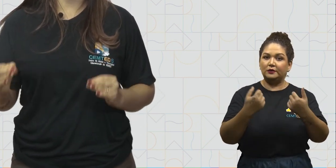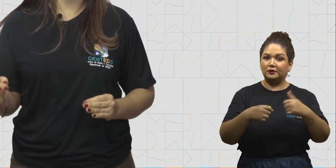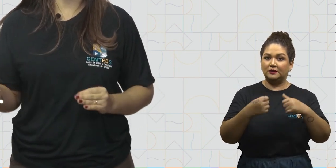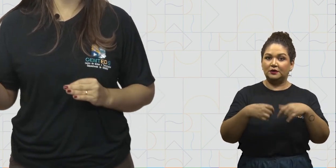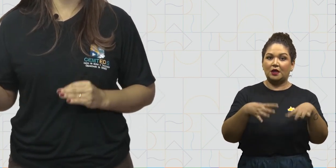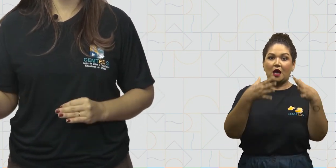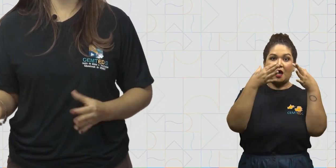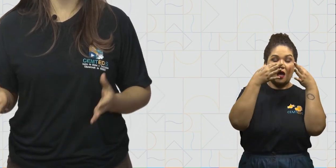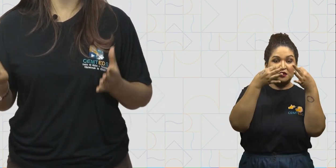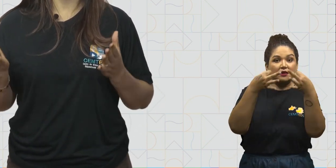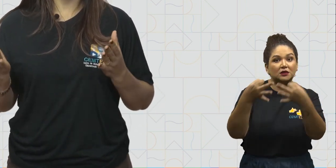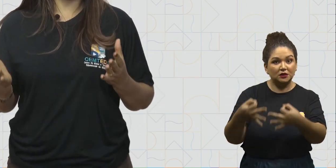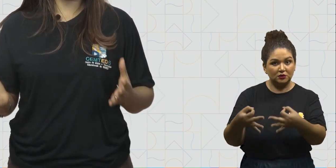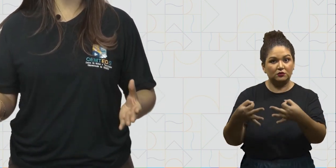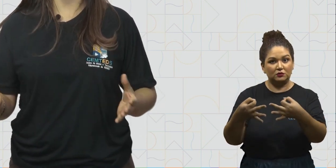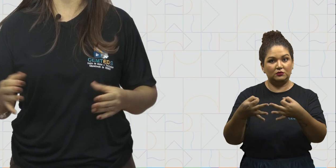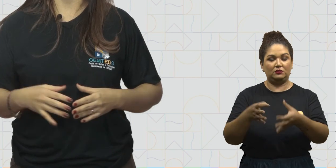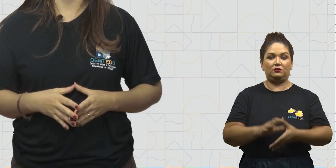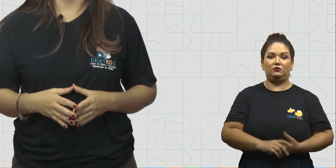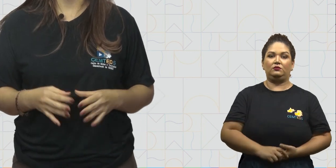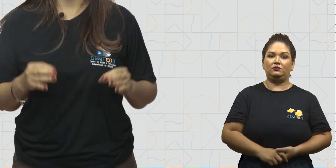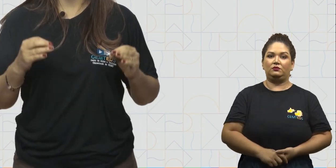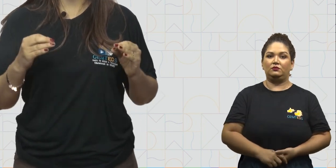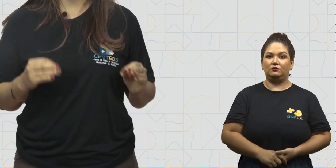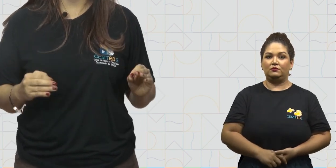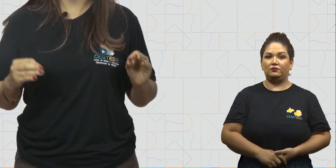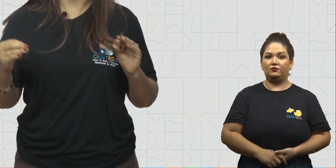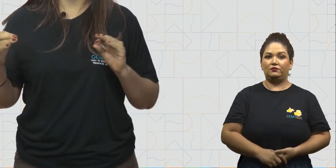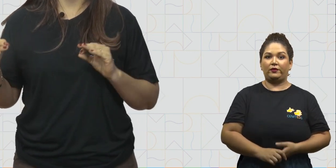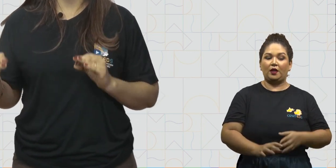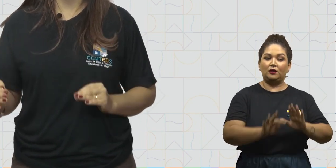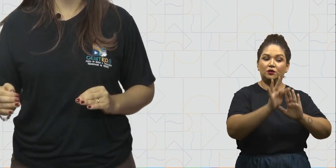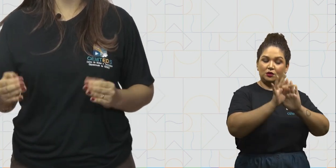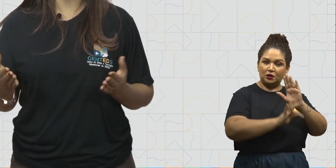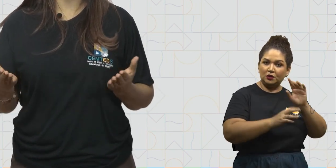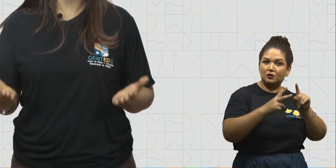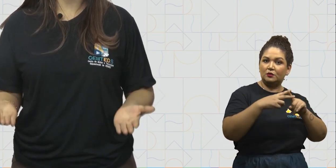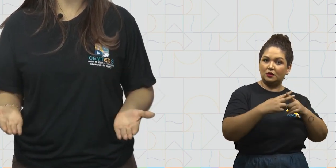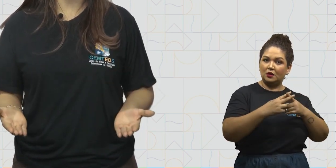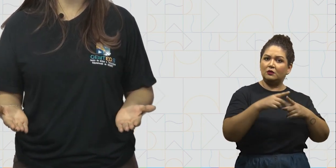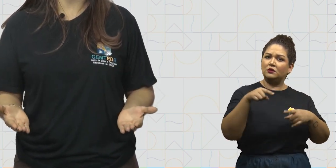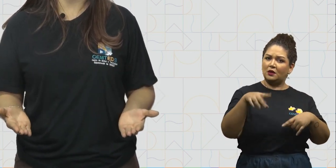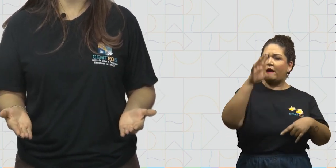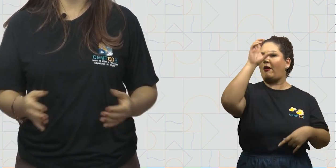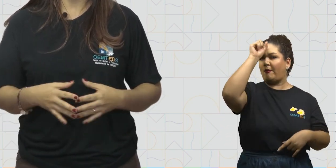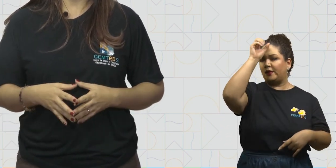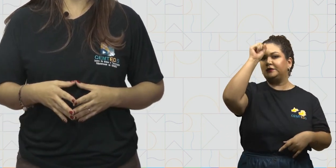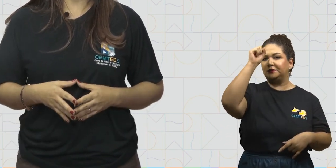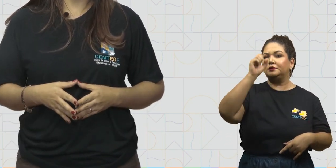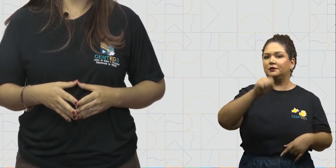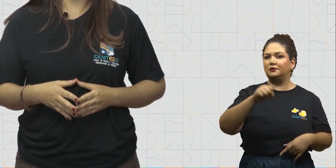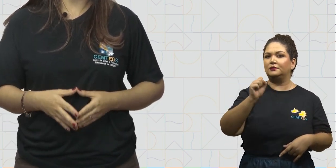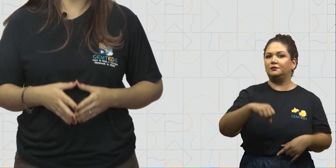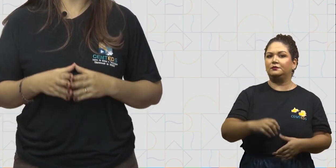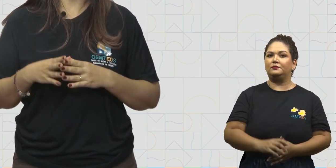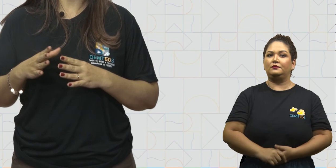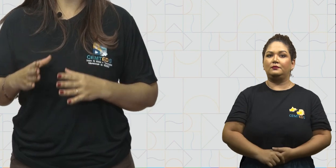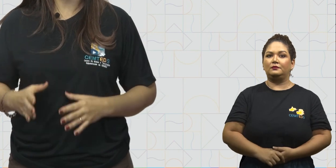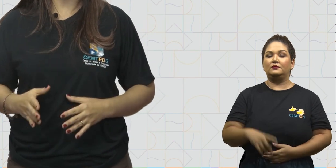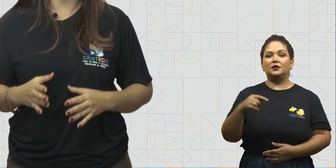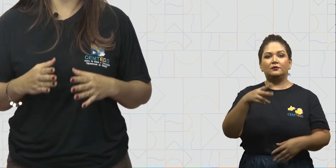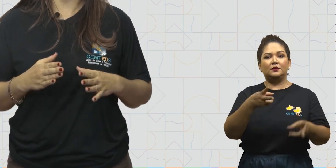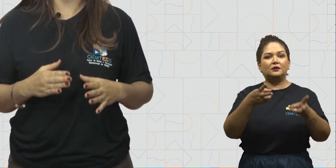você, aluno e aluna, muita atenção. Através deste processo, você também aprende. Você vai perceber